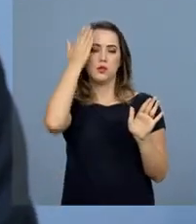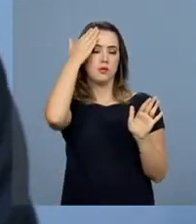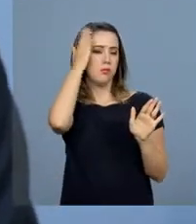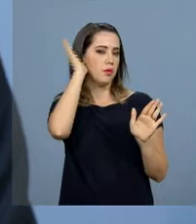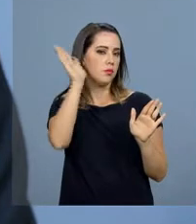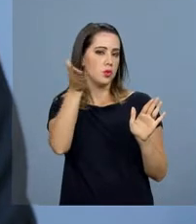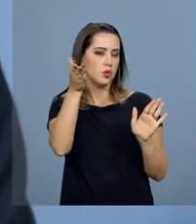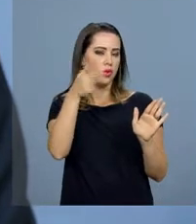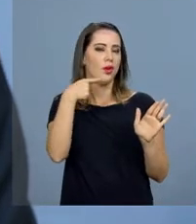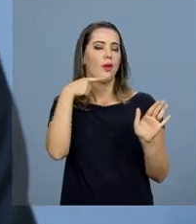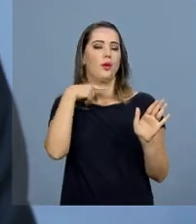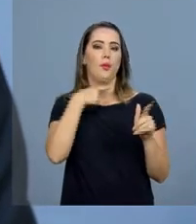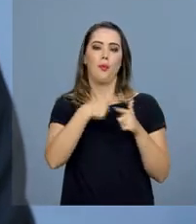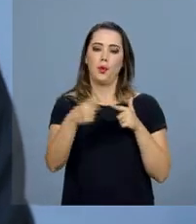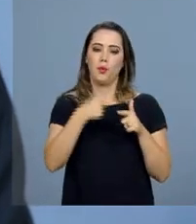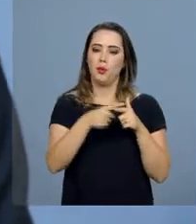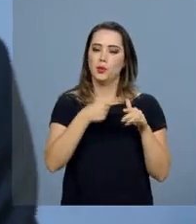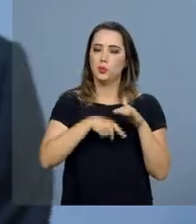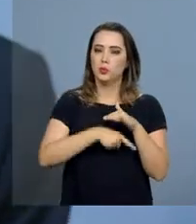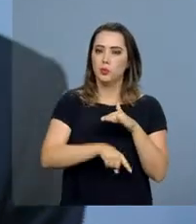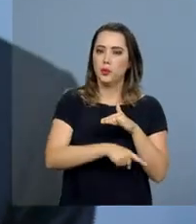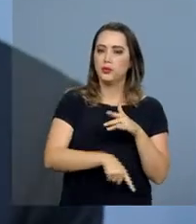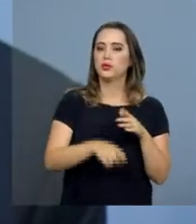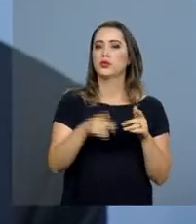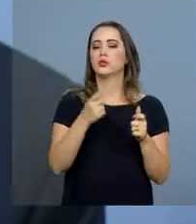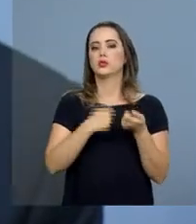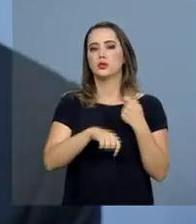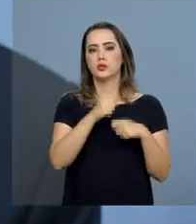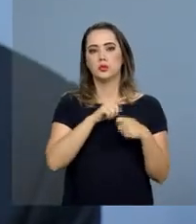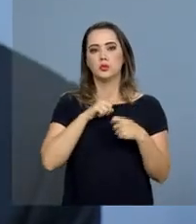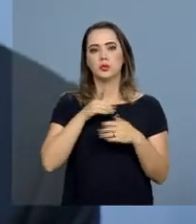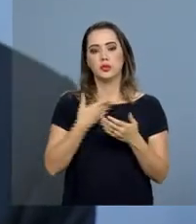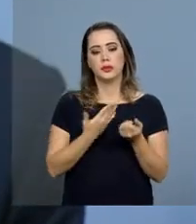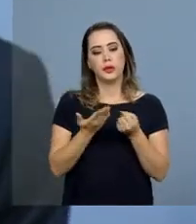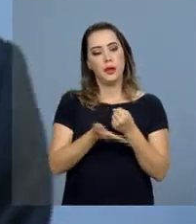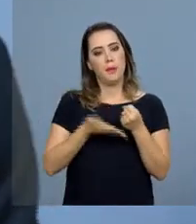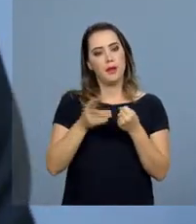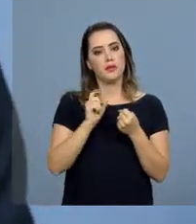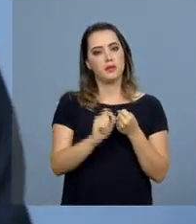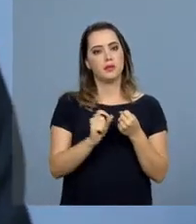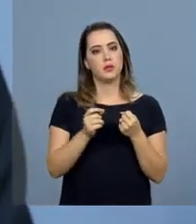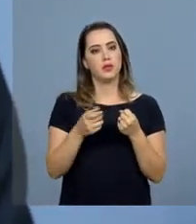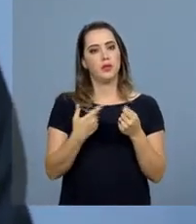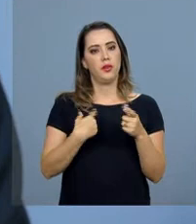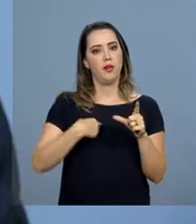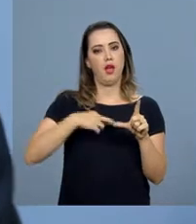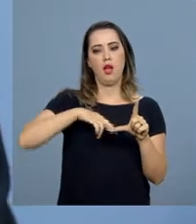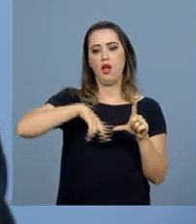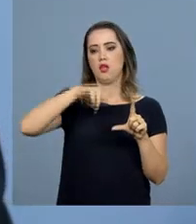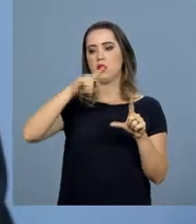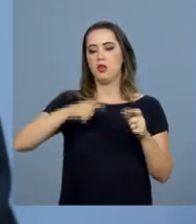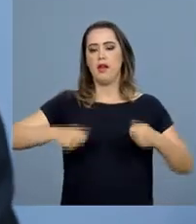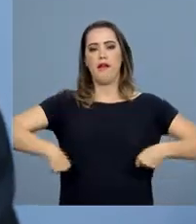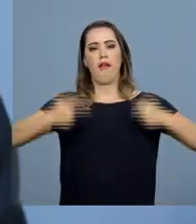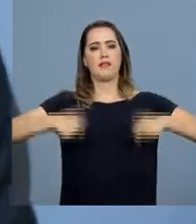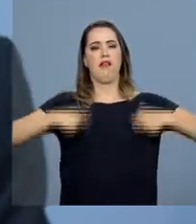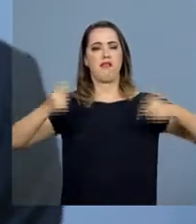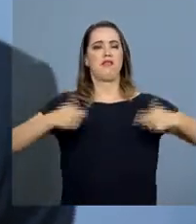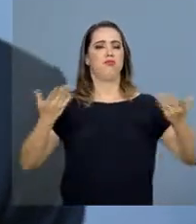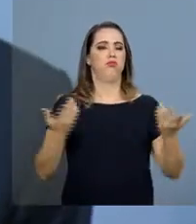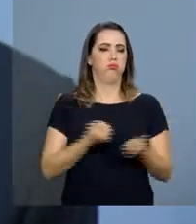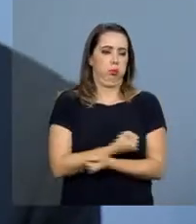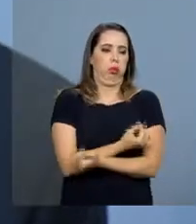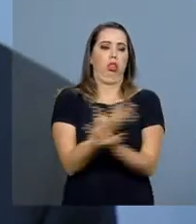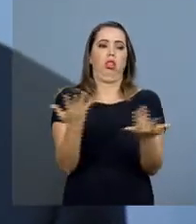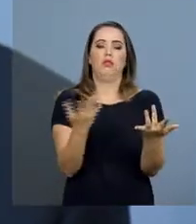que a grave crise que este país enfrentou tem na sua origem o desequilíbrio fiscal e desde o primeiro dia o